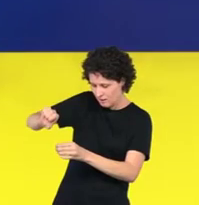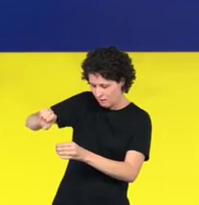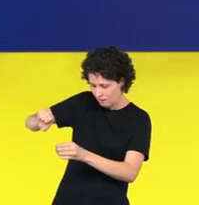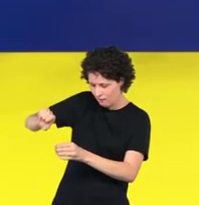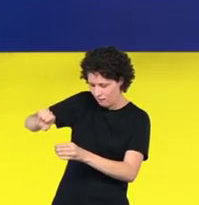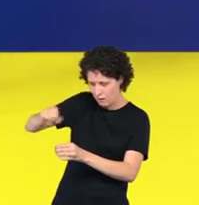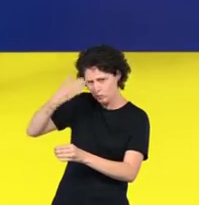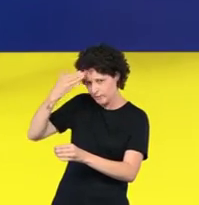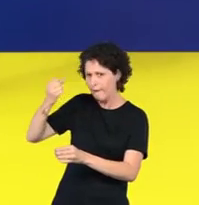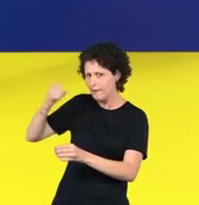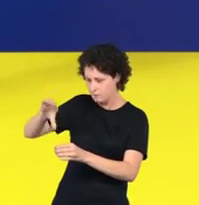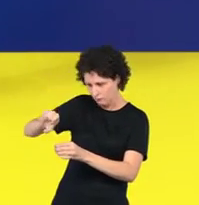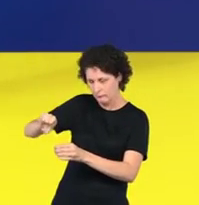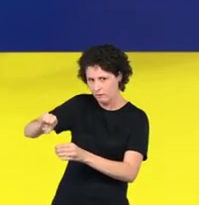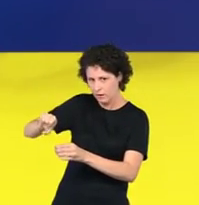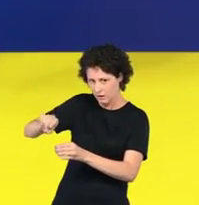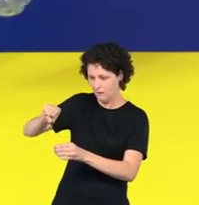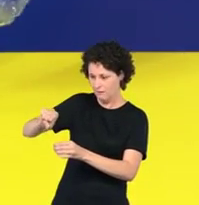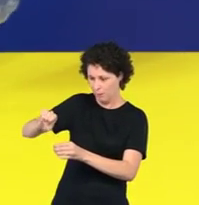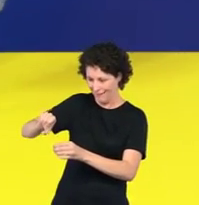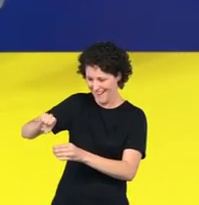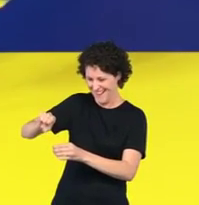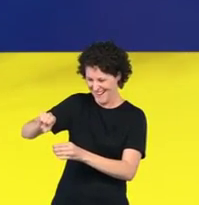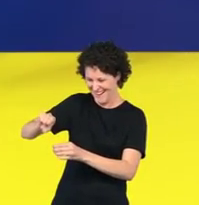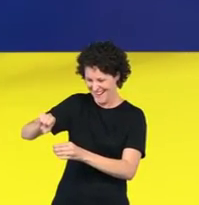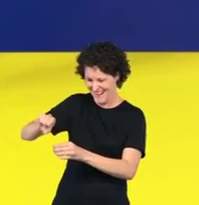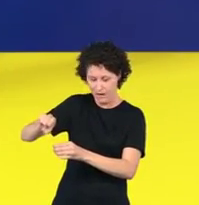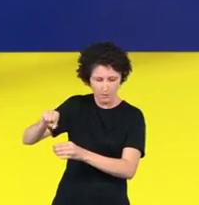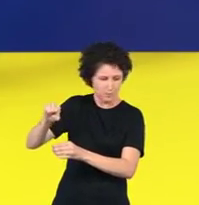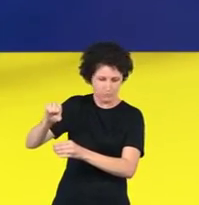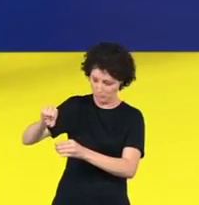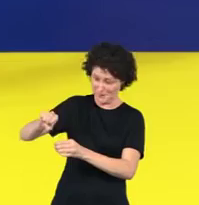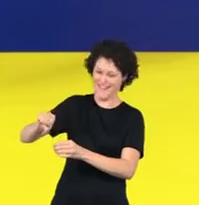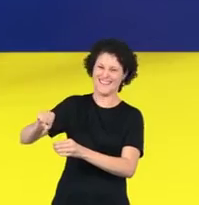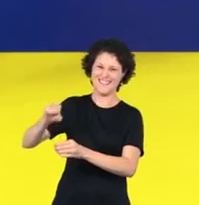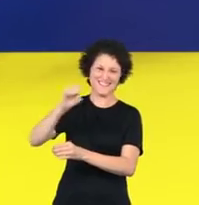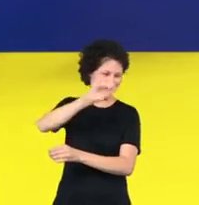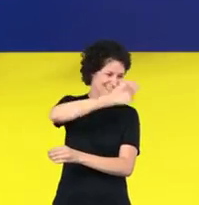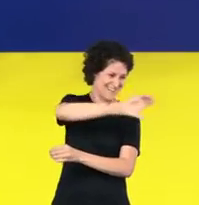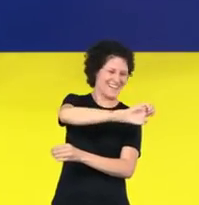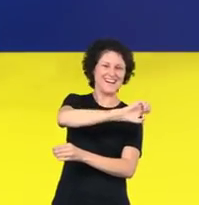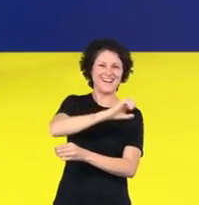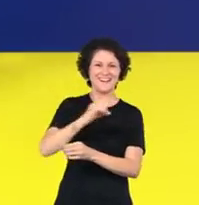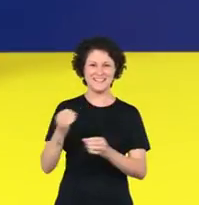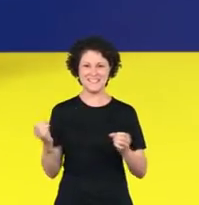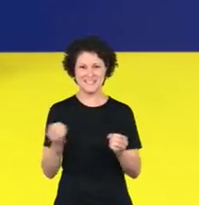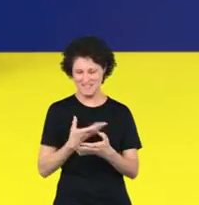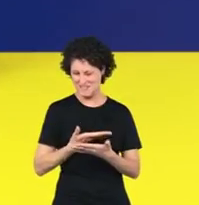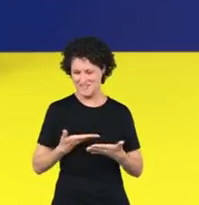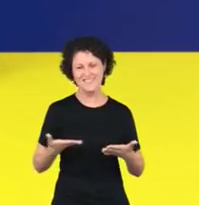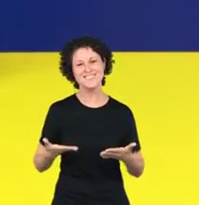Aperta, não esqueça de apertar. Solta. Vamos apertar de novo. Muito bem.